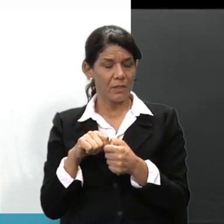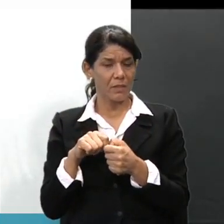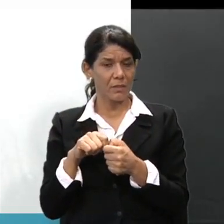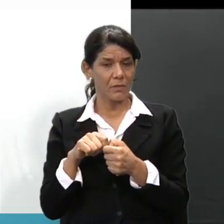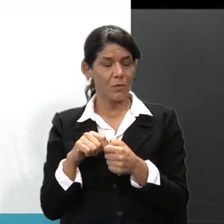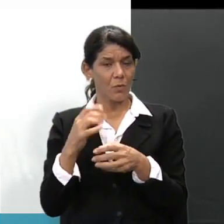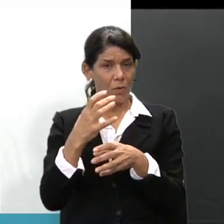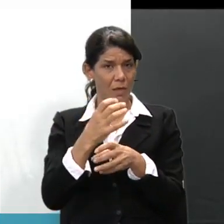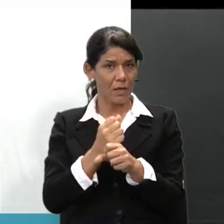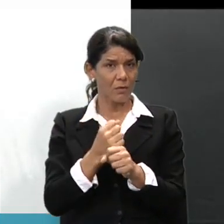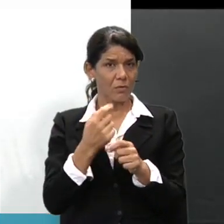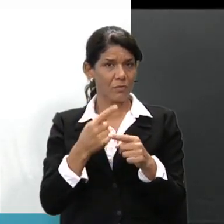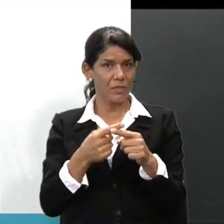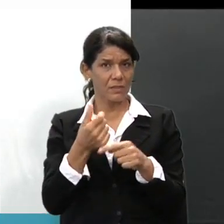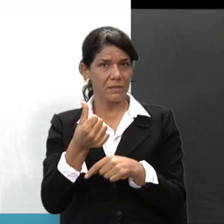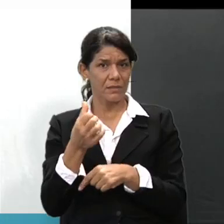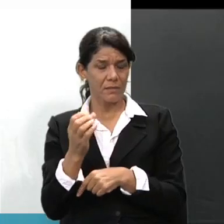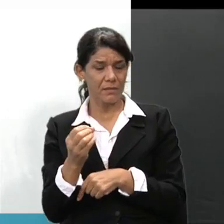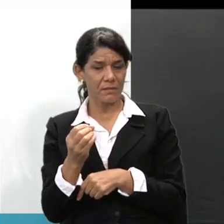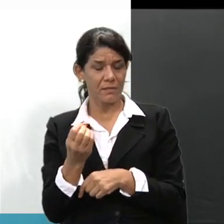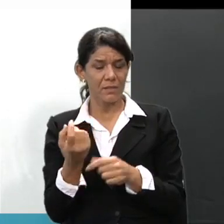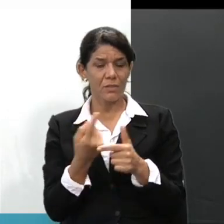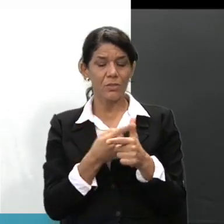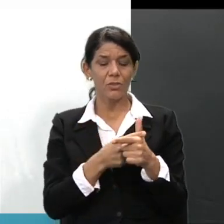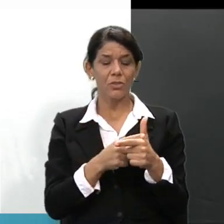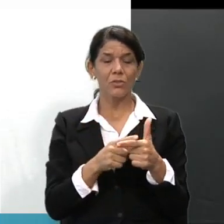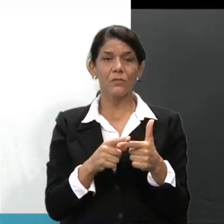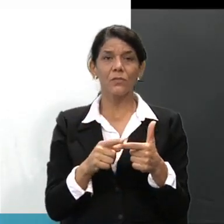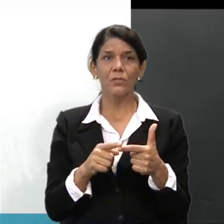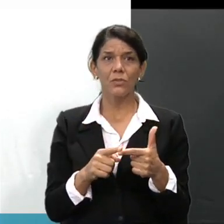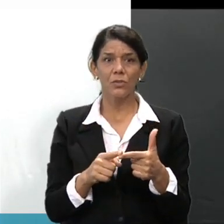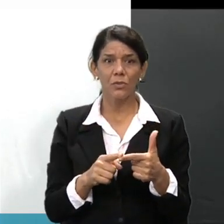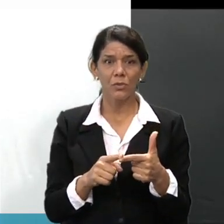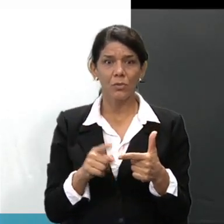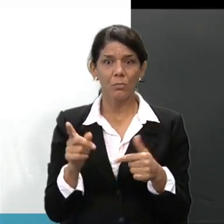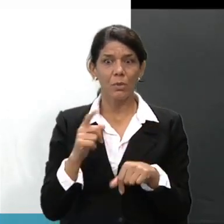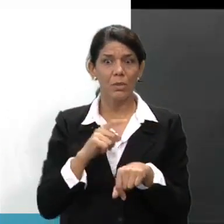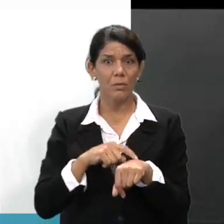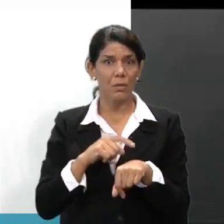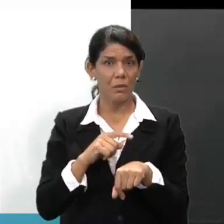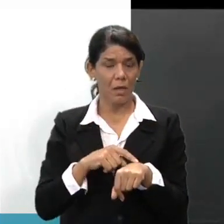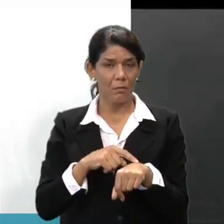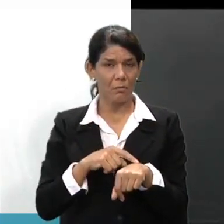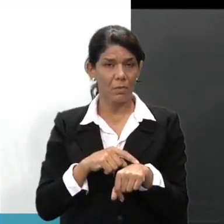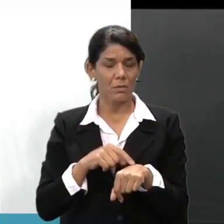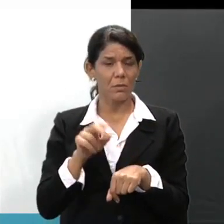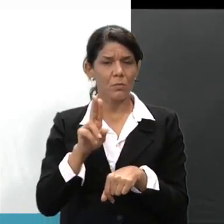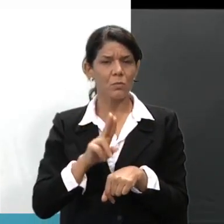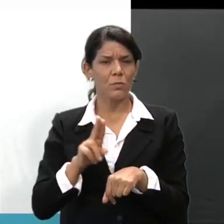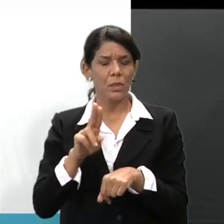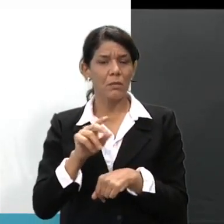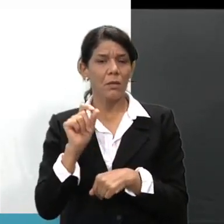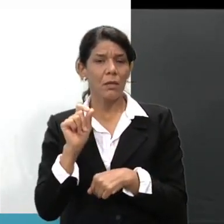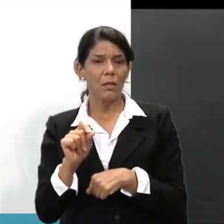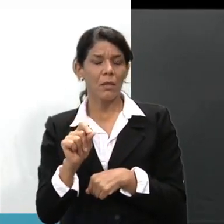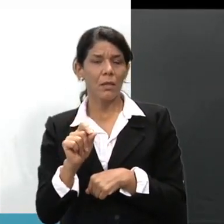realizado o cálculo vezes 60, dividido pelo tempo a ser administrado